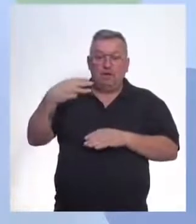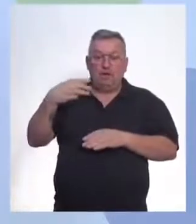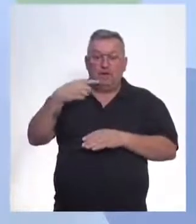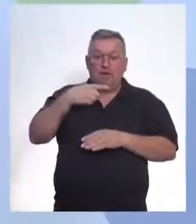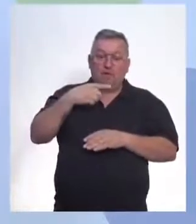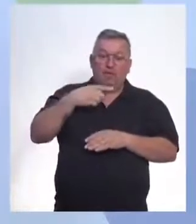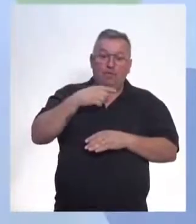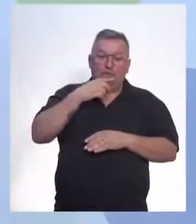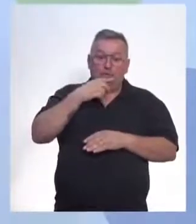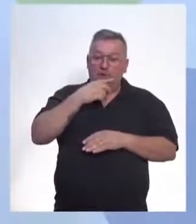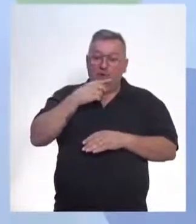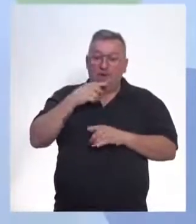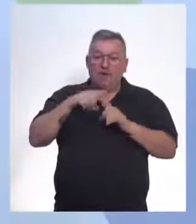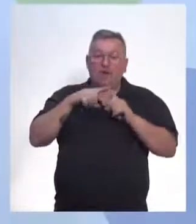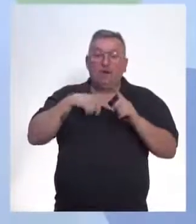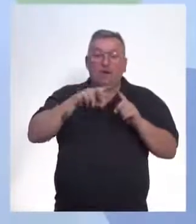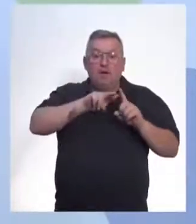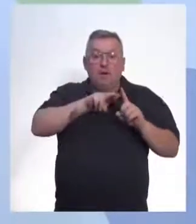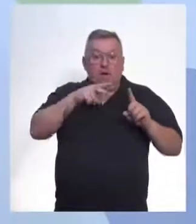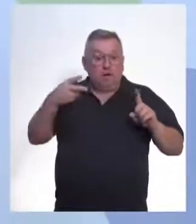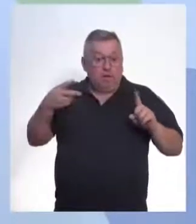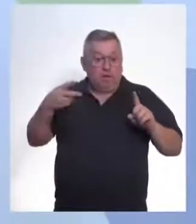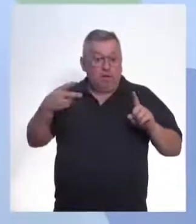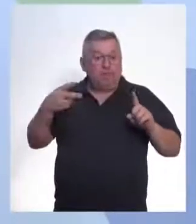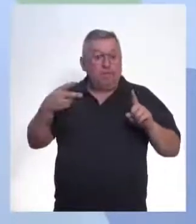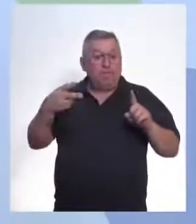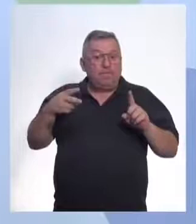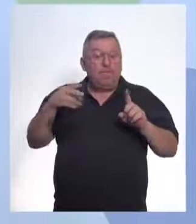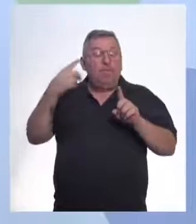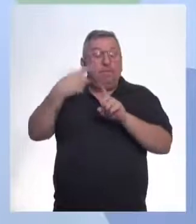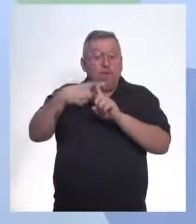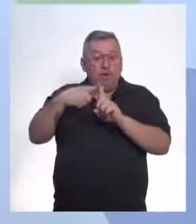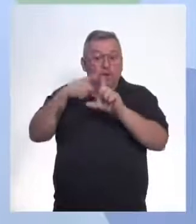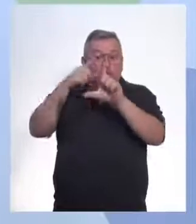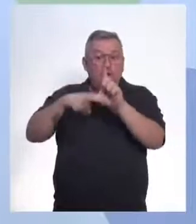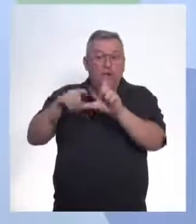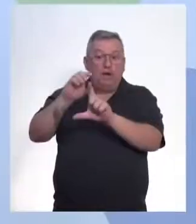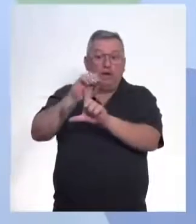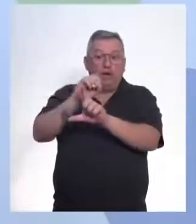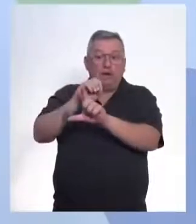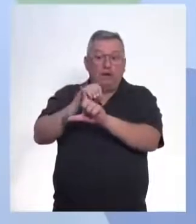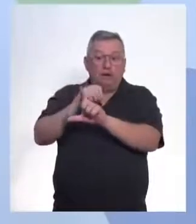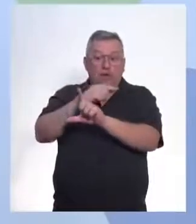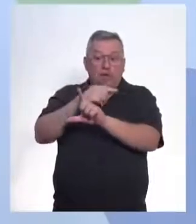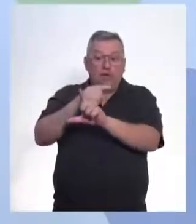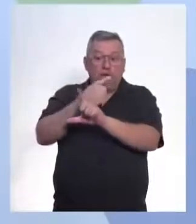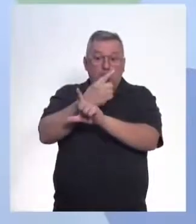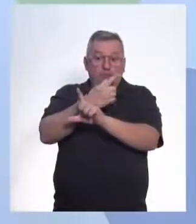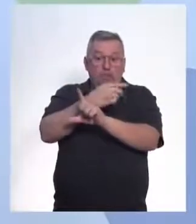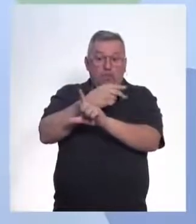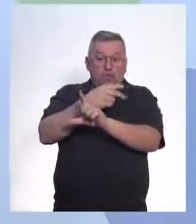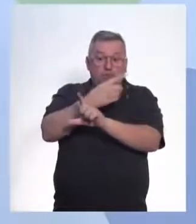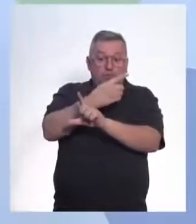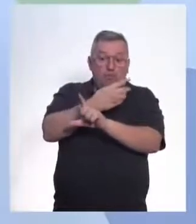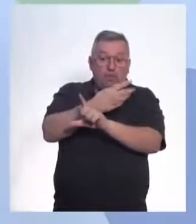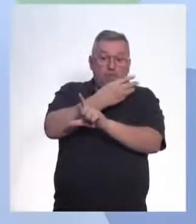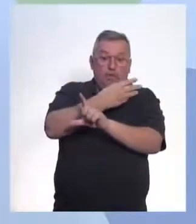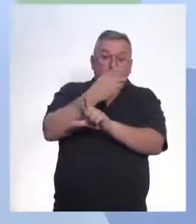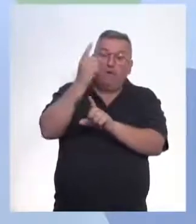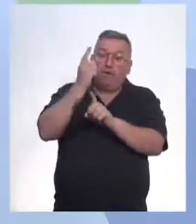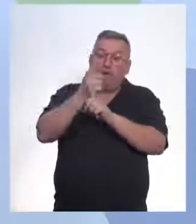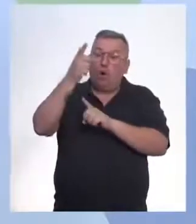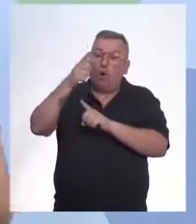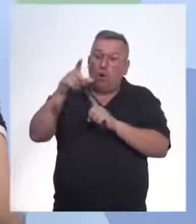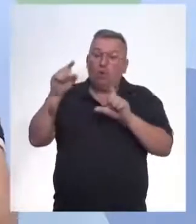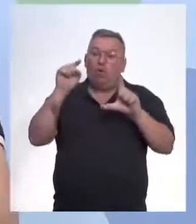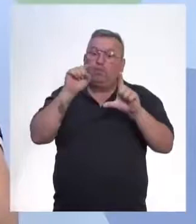e -1. E essa inversão, se você colocar no plano, né, se você colocar ali no plano cartesiano, você vai localizar outro ponto,